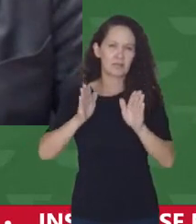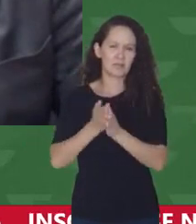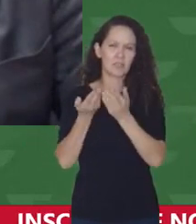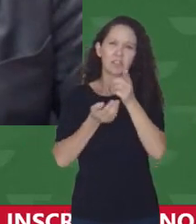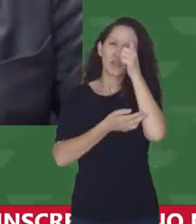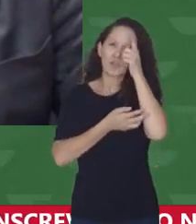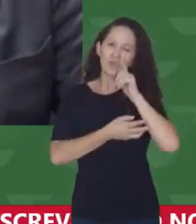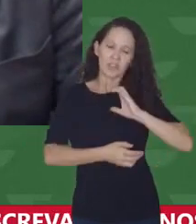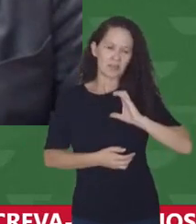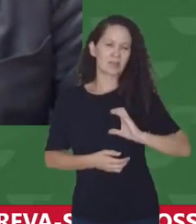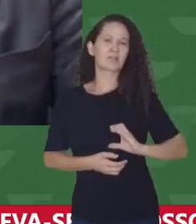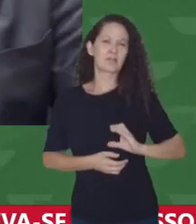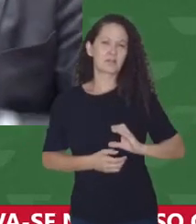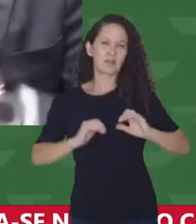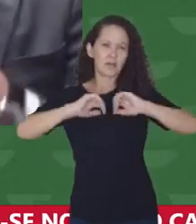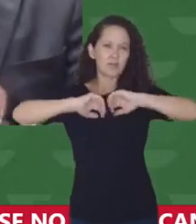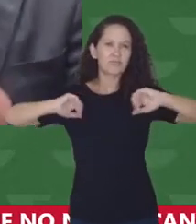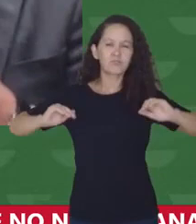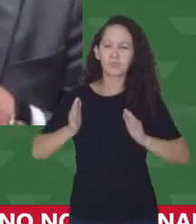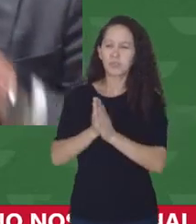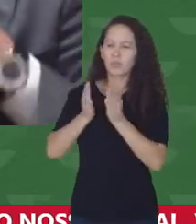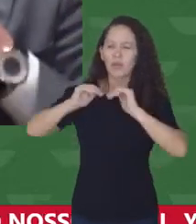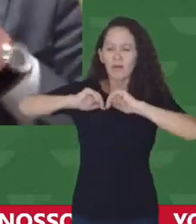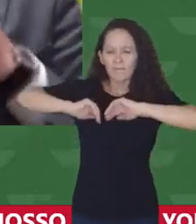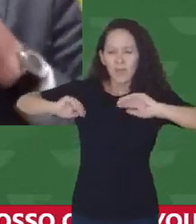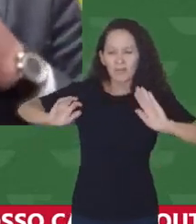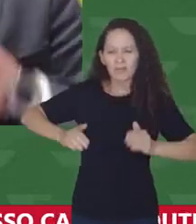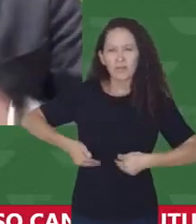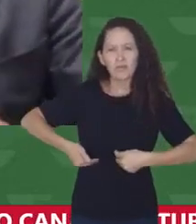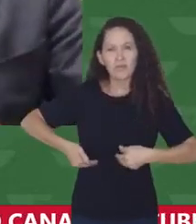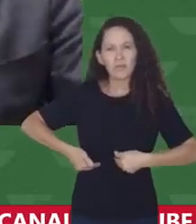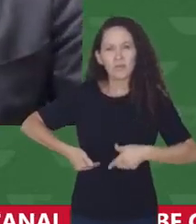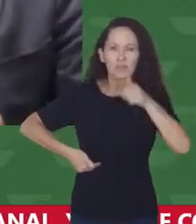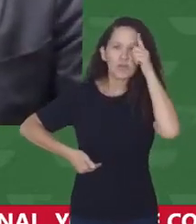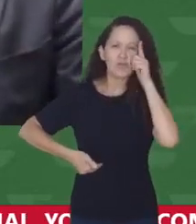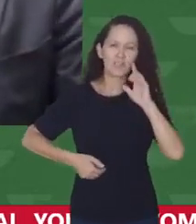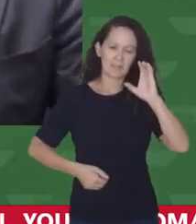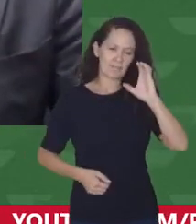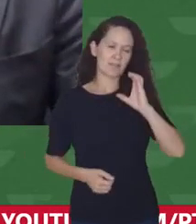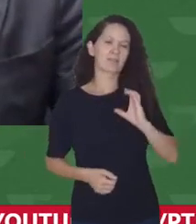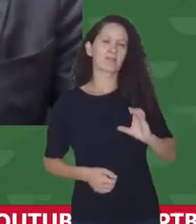condições de cidadania. Se afaste da pobreza, da fome, da miséria e tenha condições de cidadania.